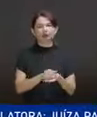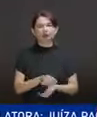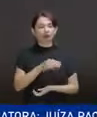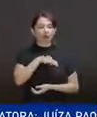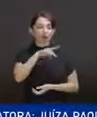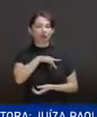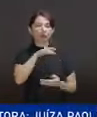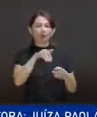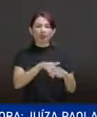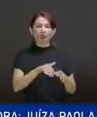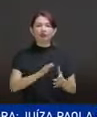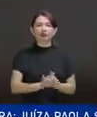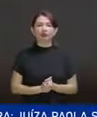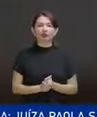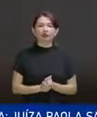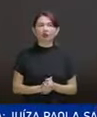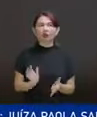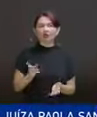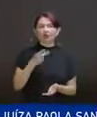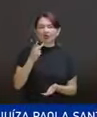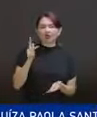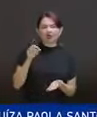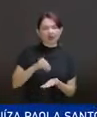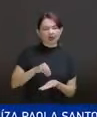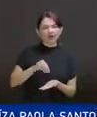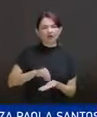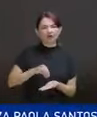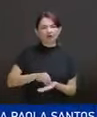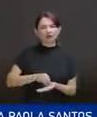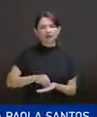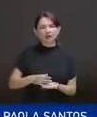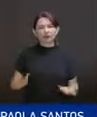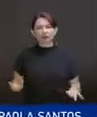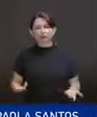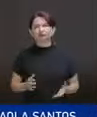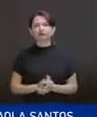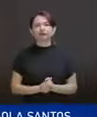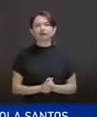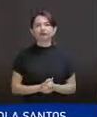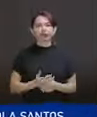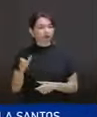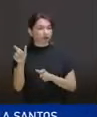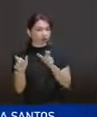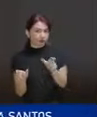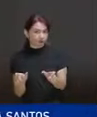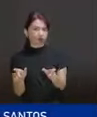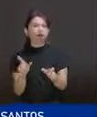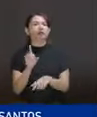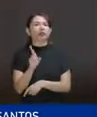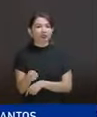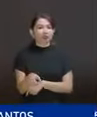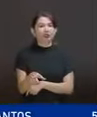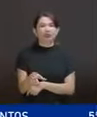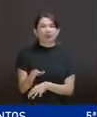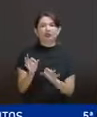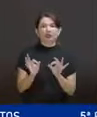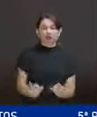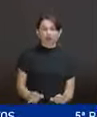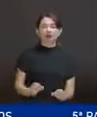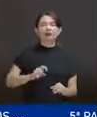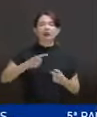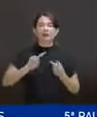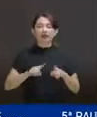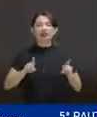ele defenda a tese de ausência de vício, eu entendo que a parte embargante ela não somente afirma, mas